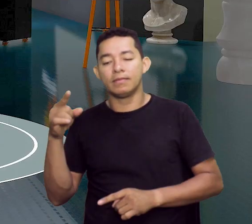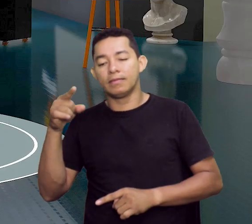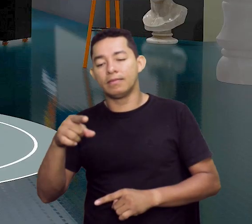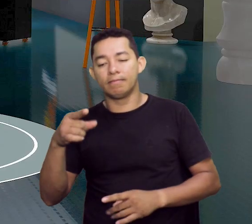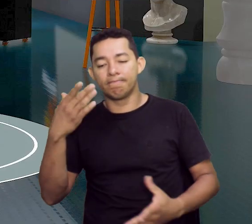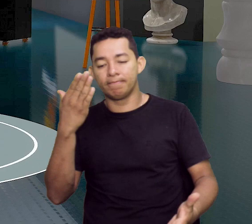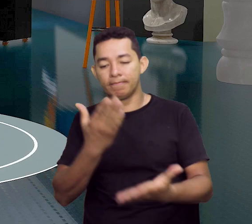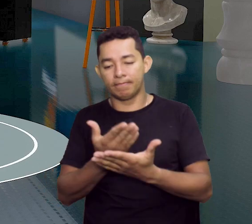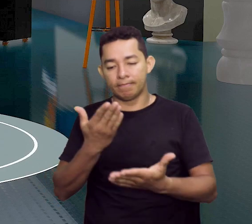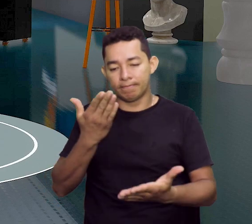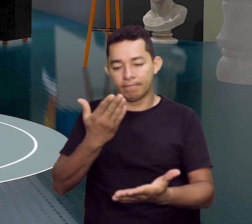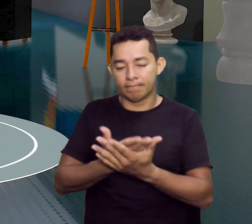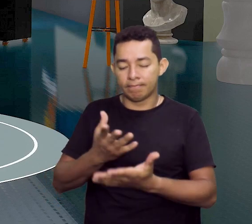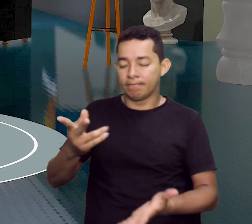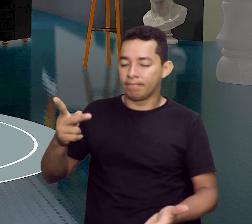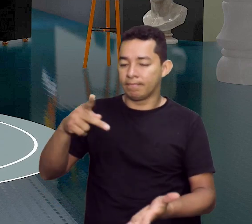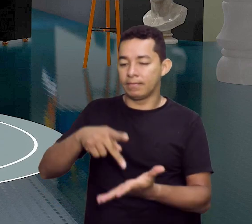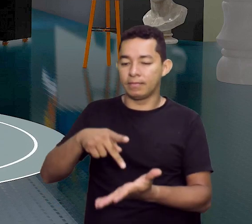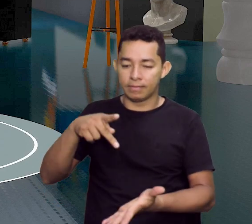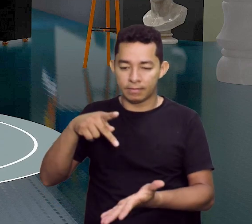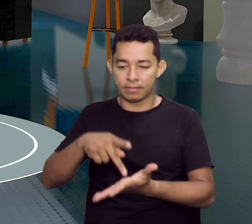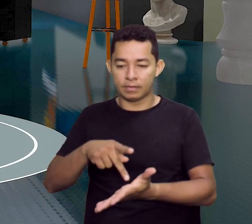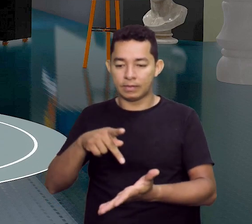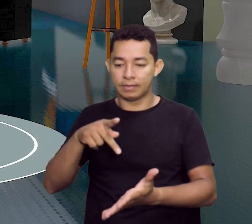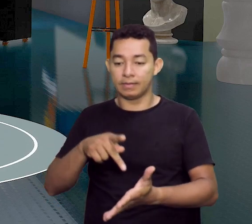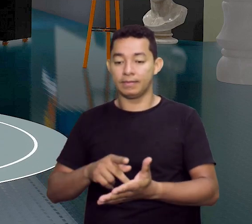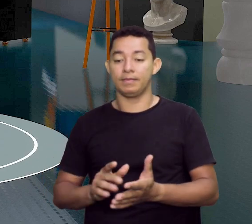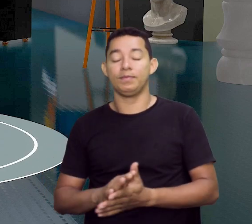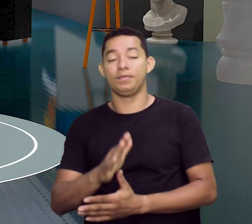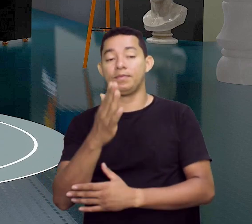Depende de você, levando isso tudo a sério.